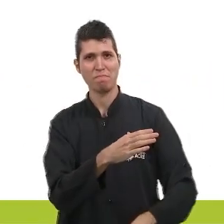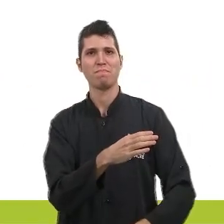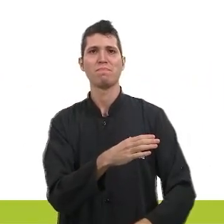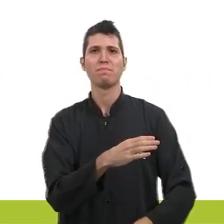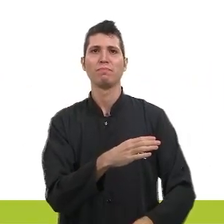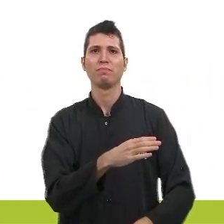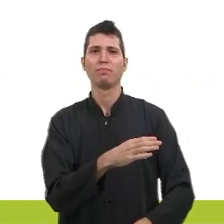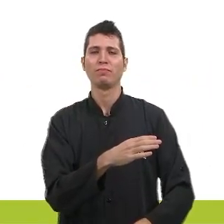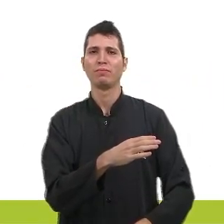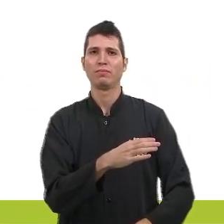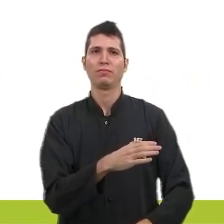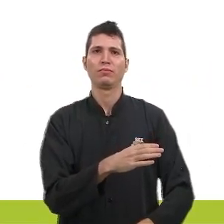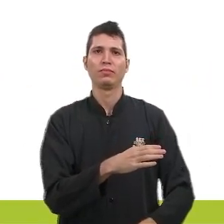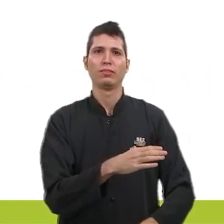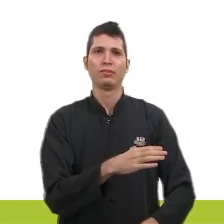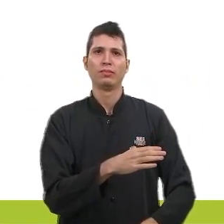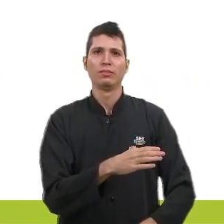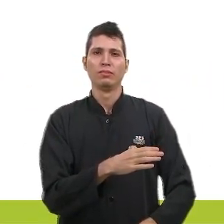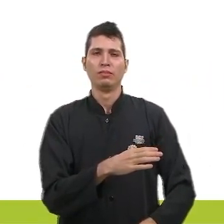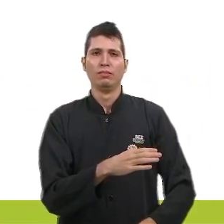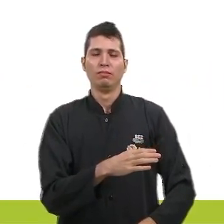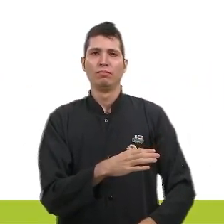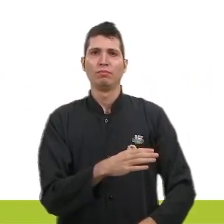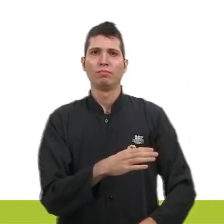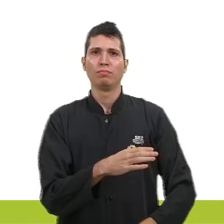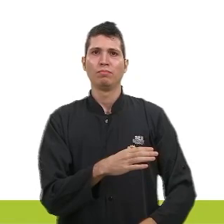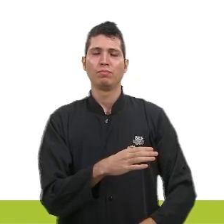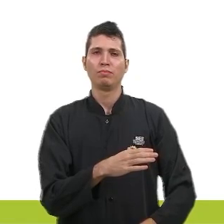e foi gerando aí novos